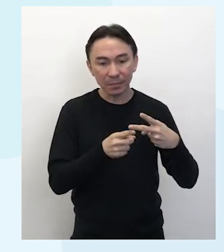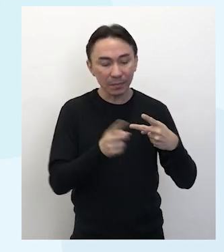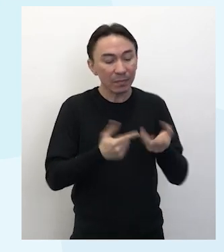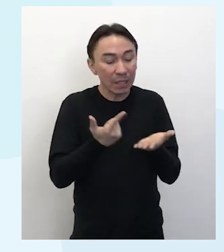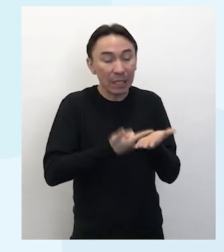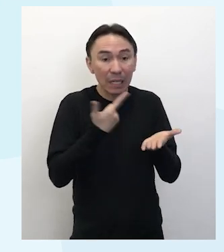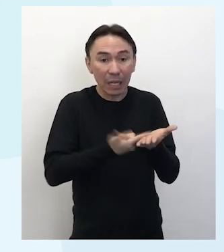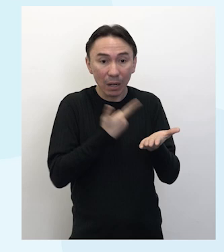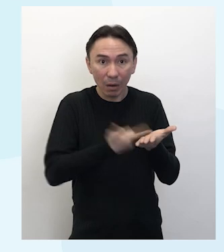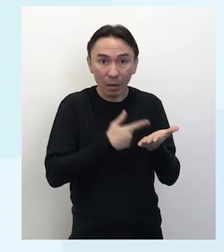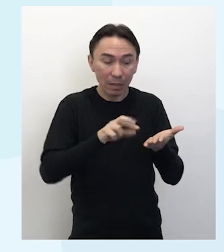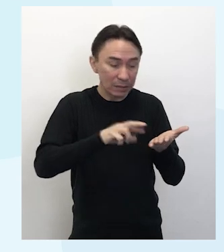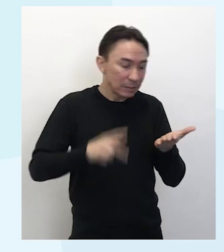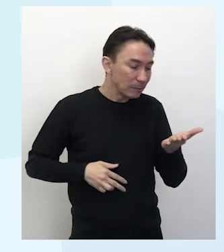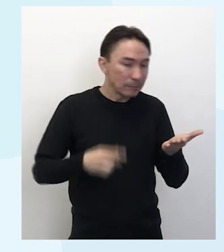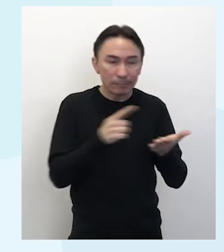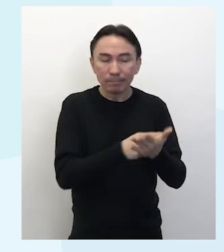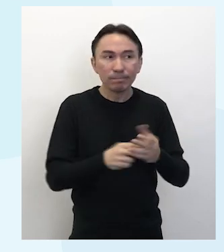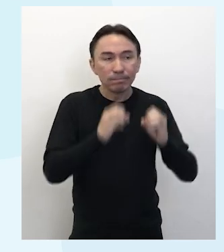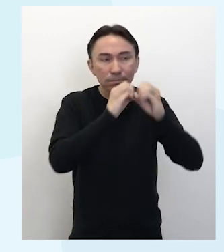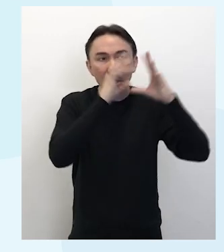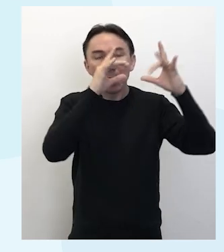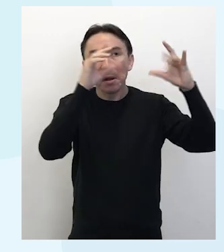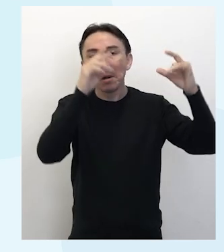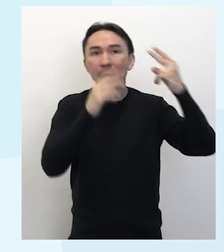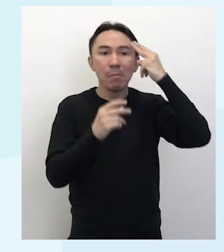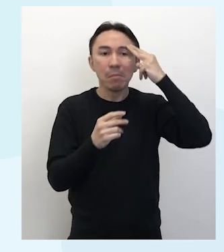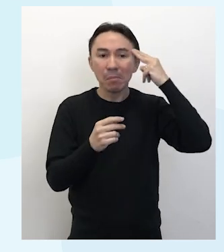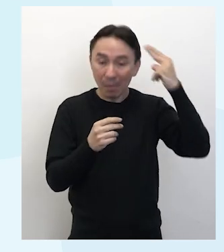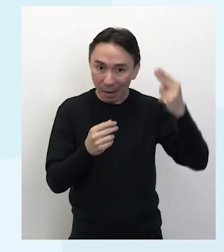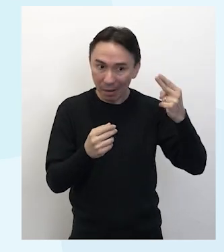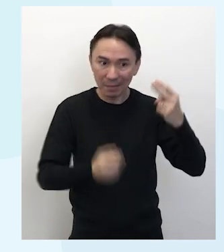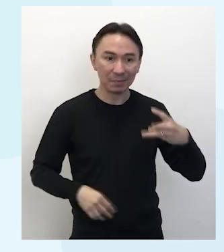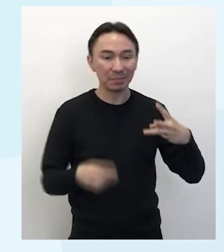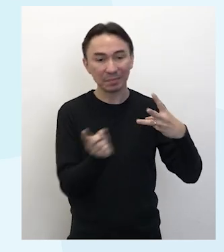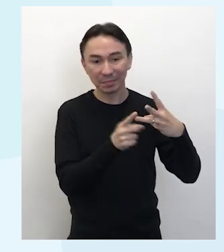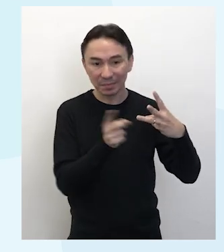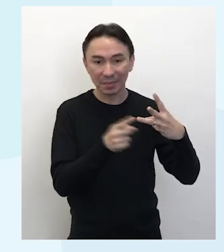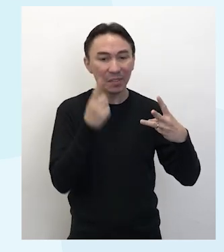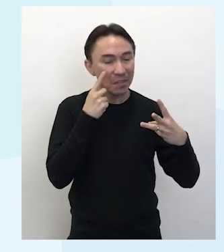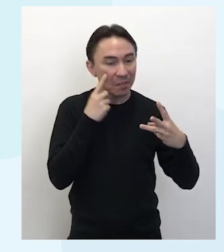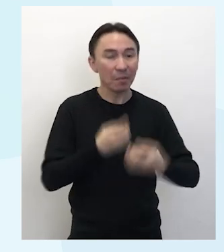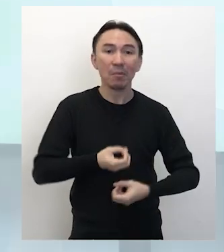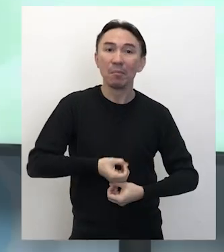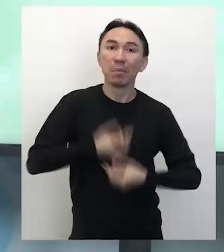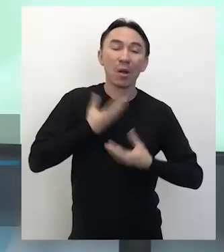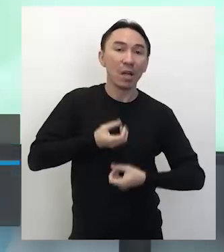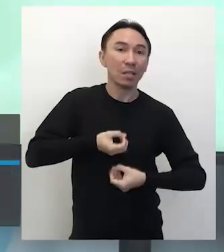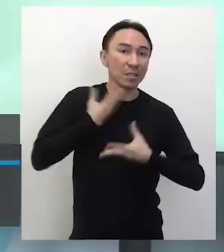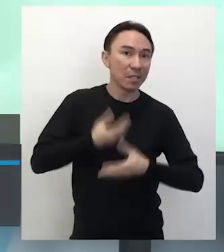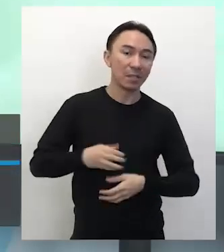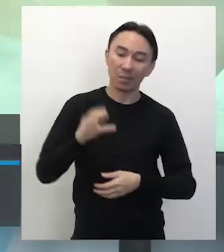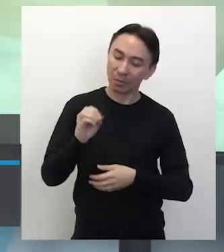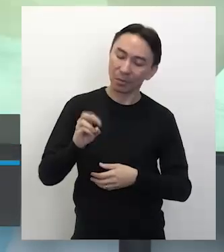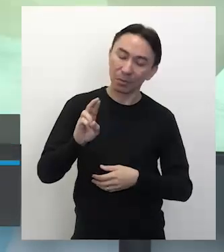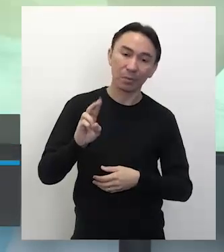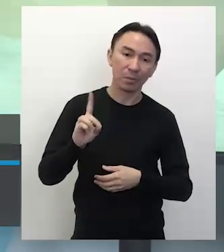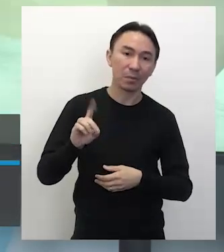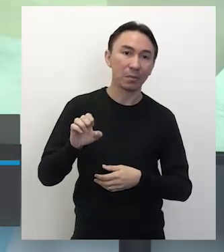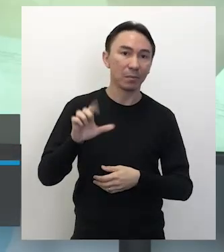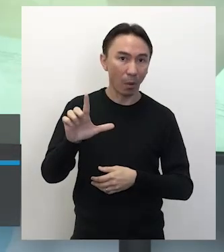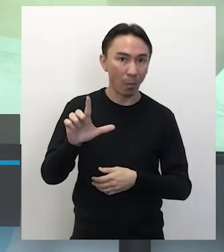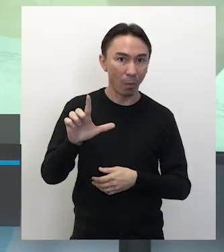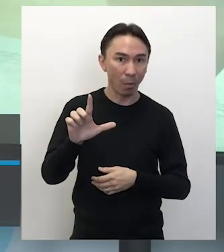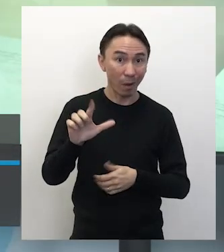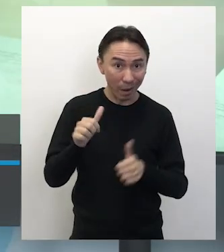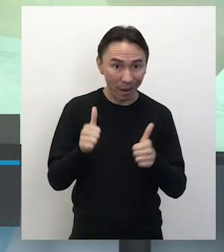literário, identificar estrutura e elementos narrativos em poesia de cordel. Ok? Vamos